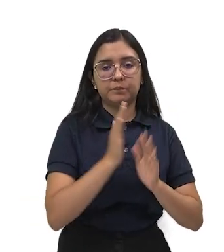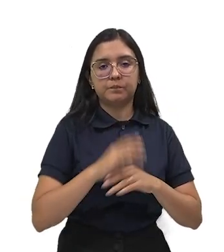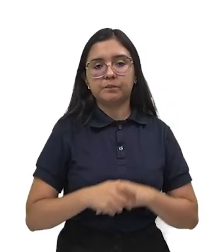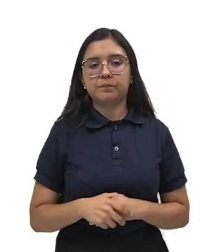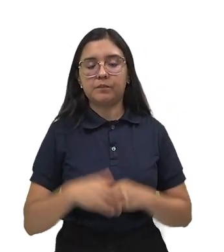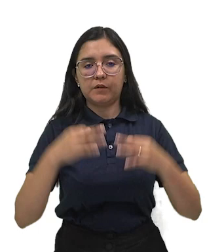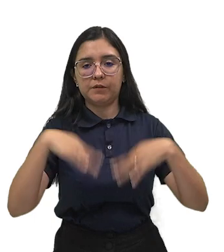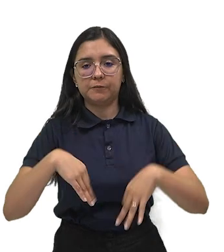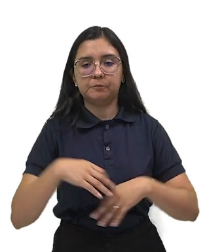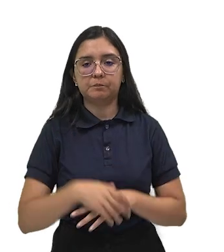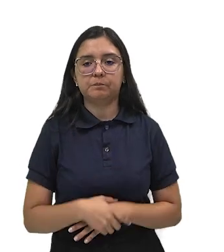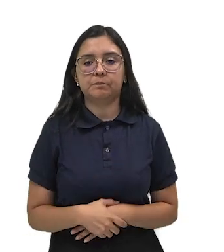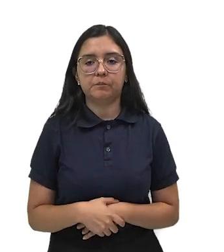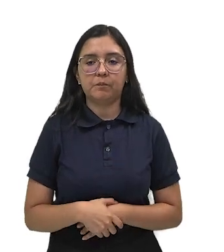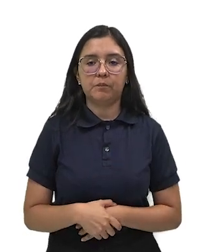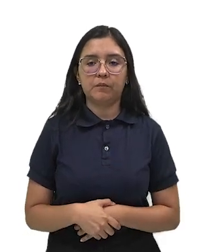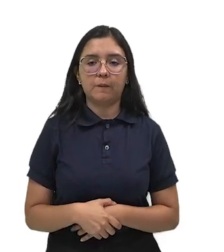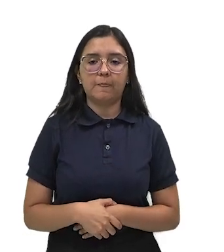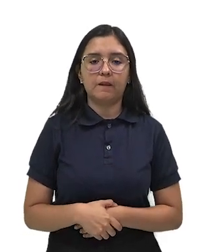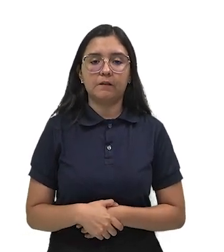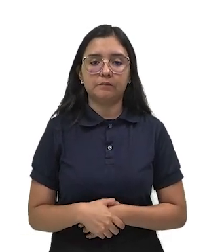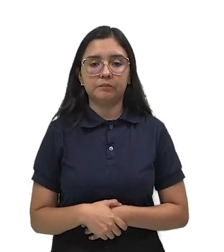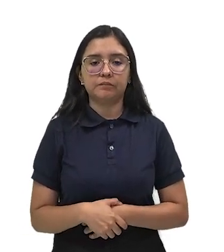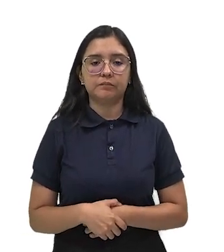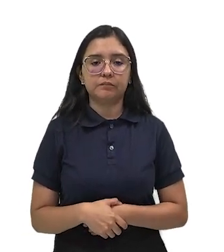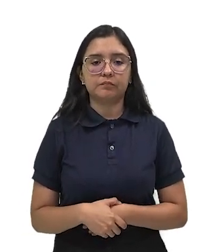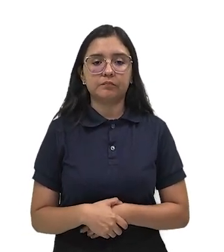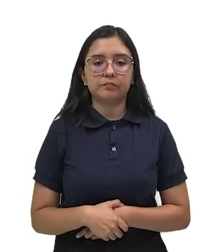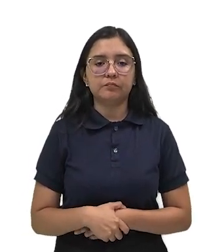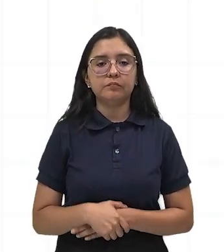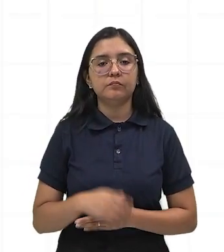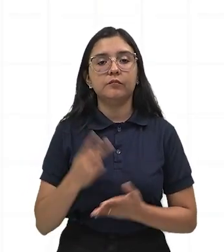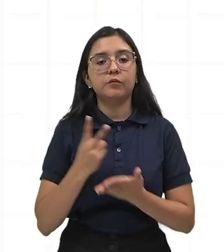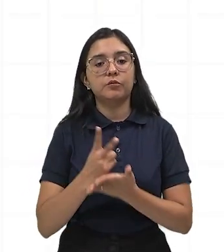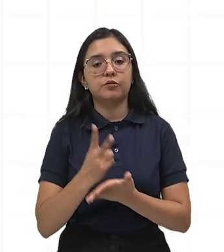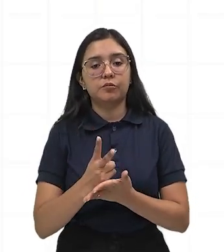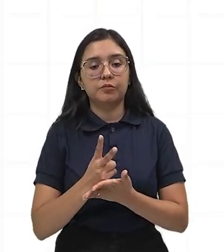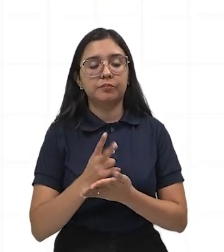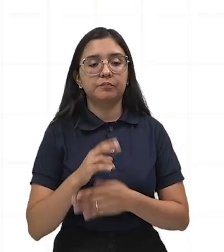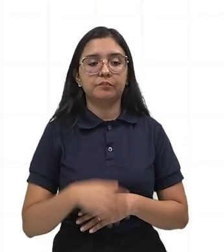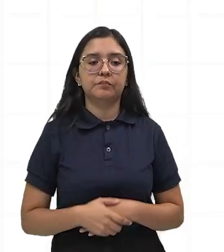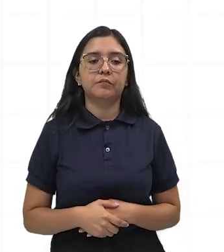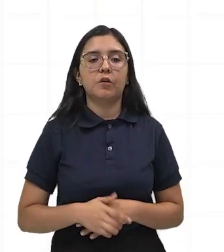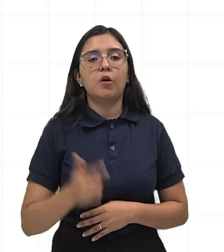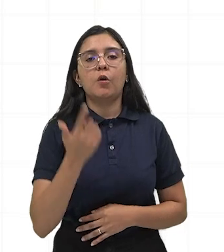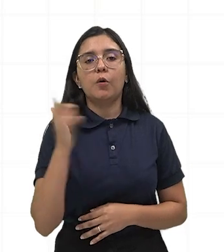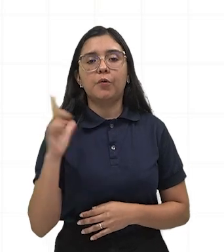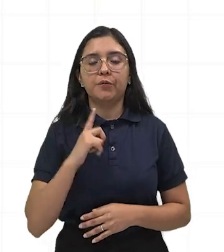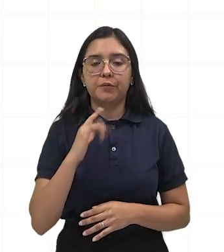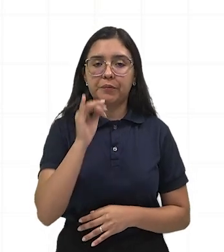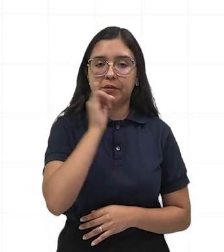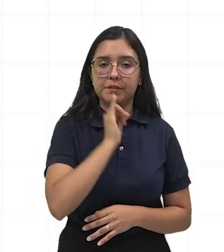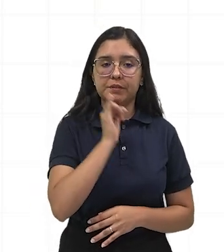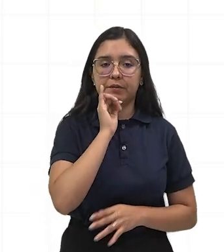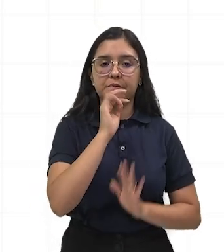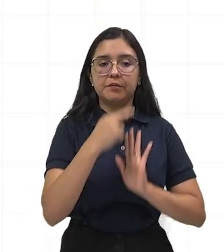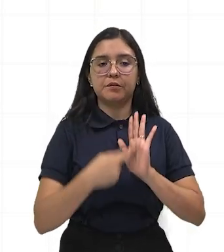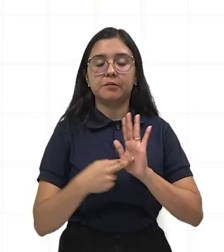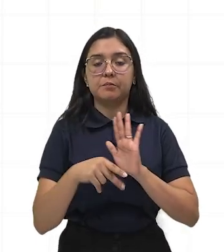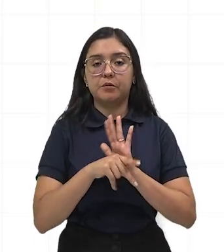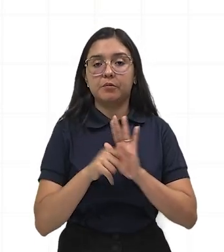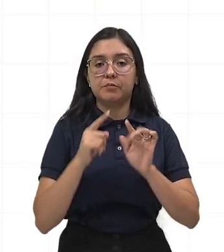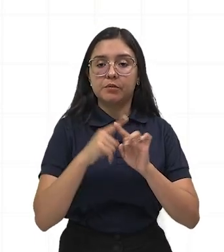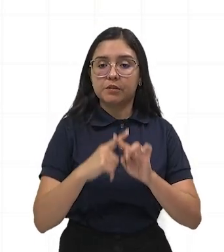meu povo? Muito bem, né? Então, continuando, olha, vamos mais um exemplo de princípio multiplicativo.